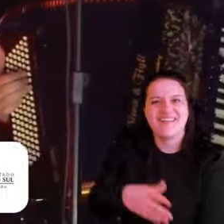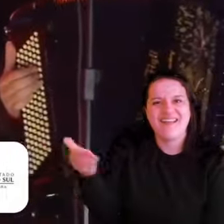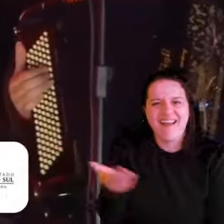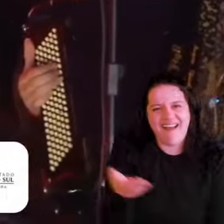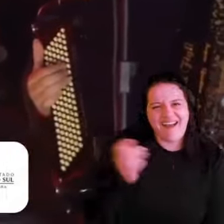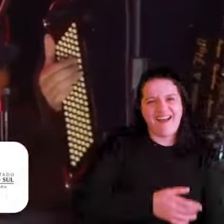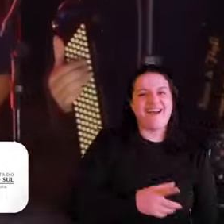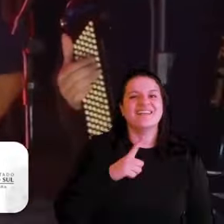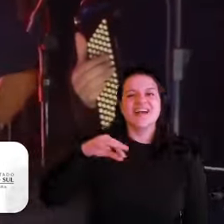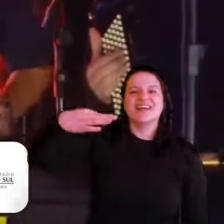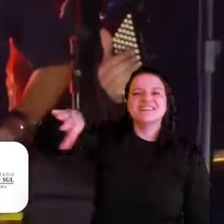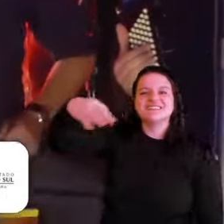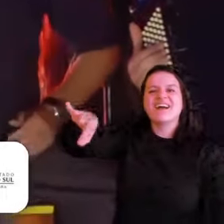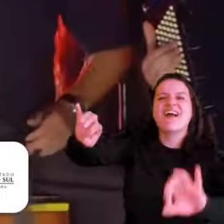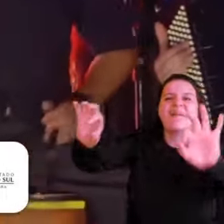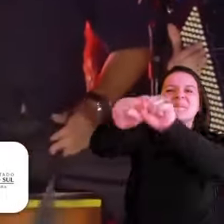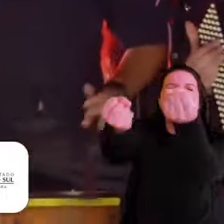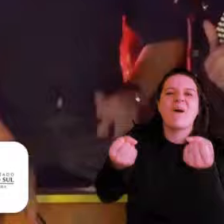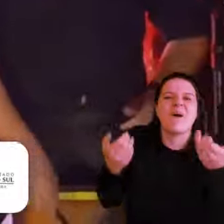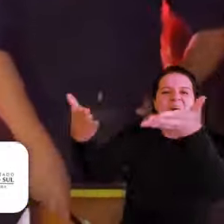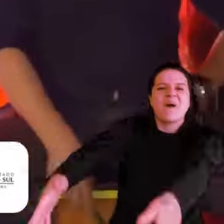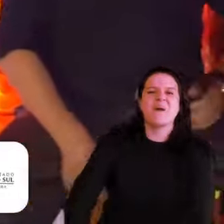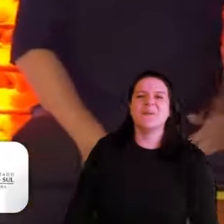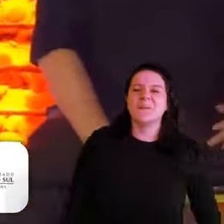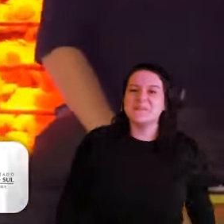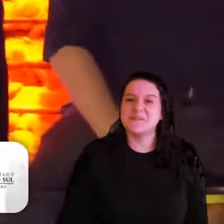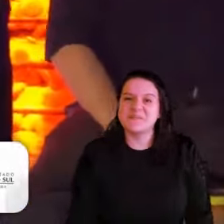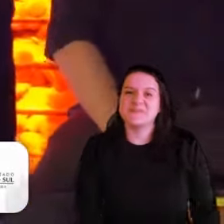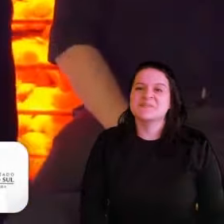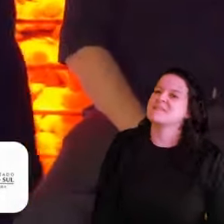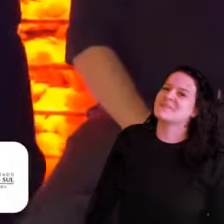Isso é um sino quebrado.